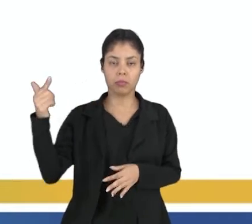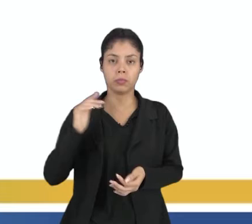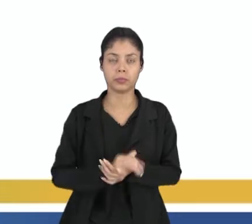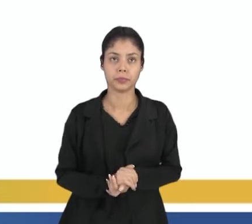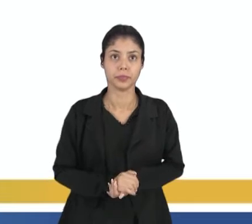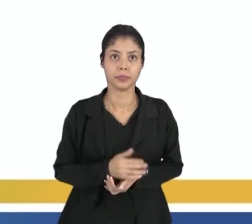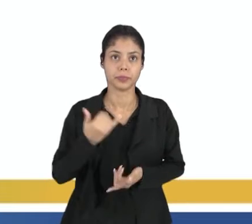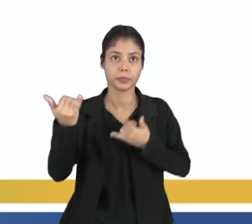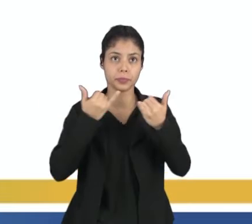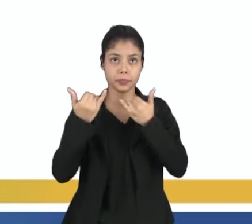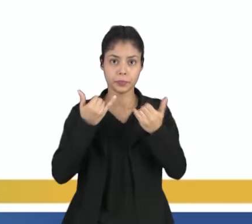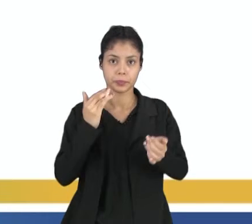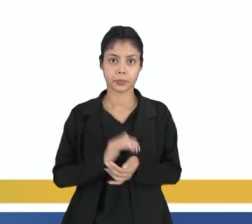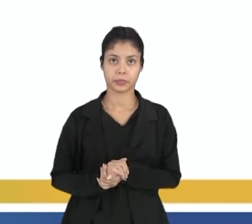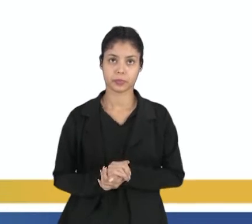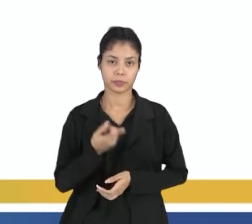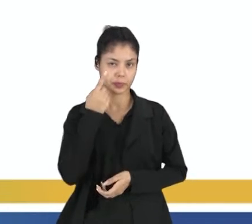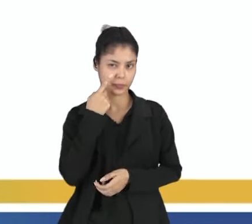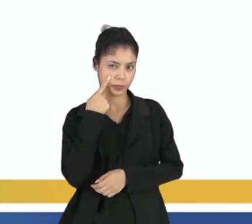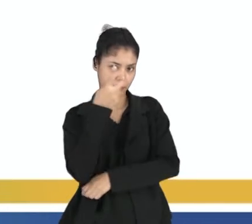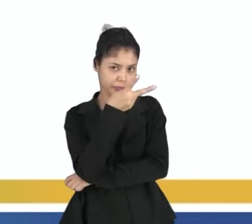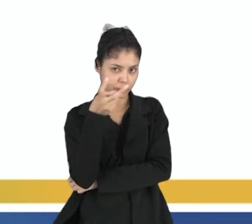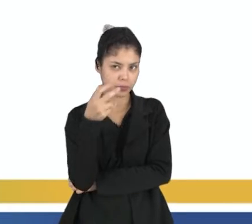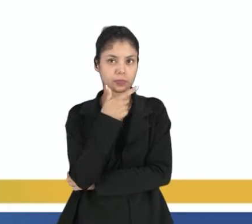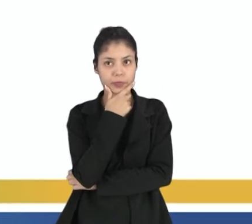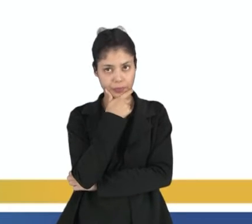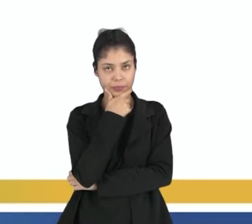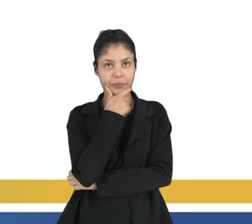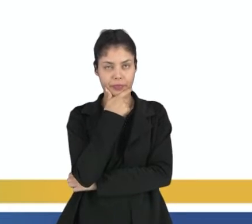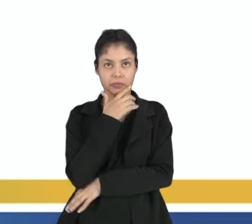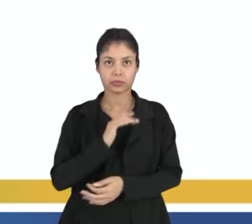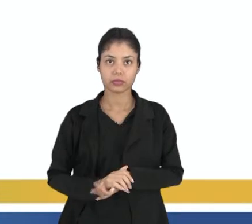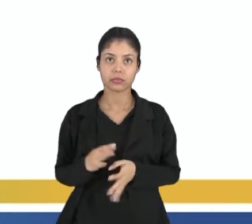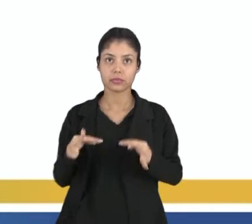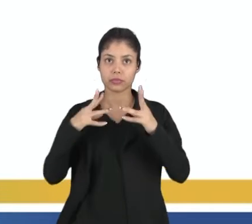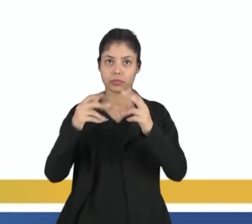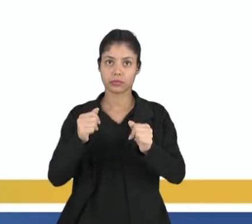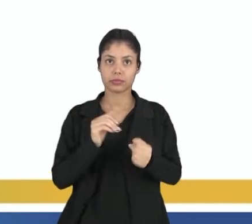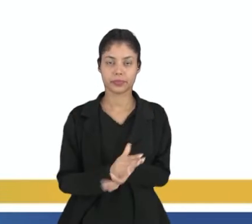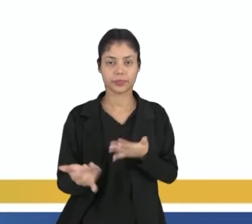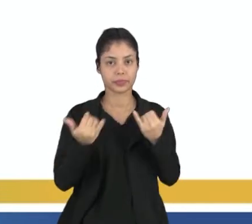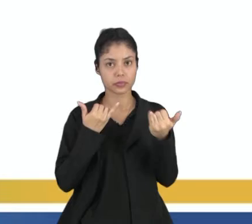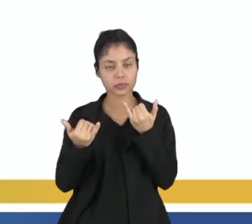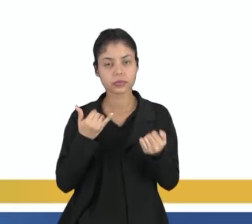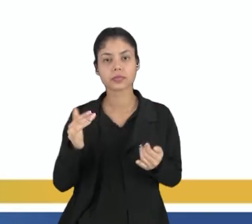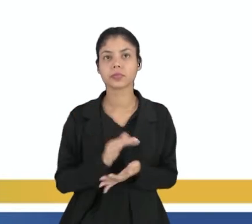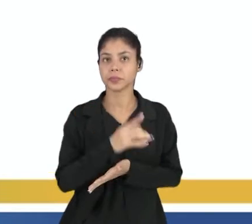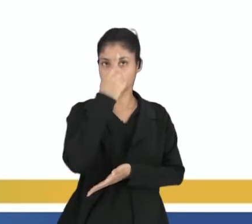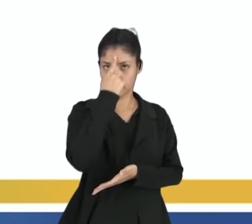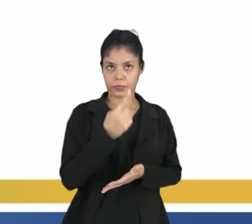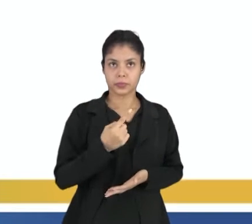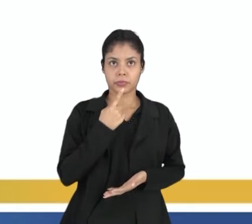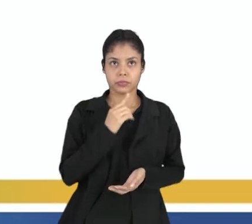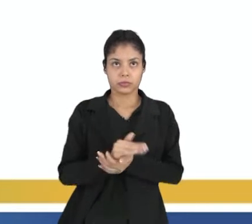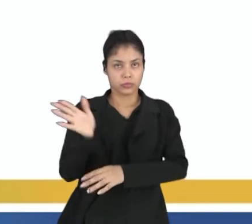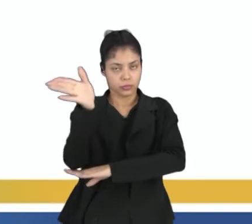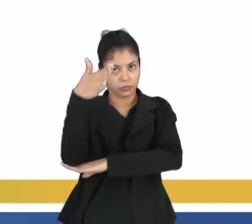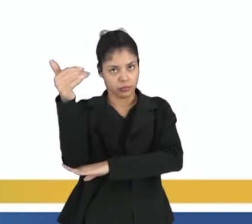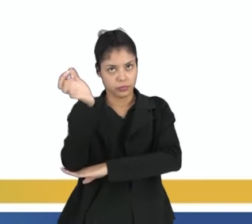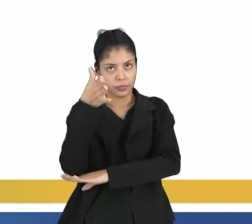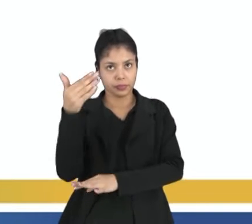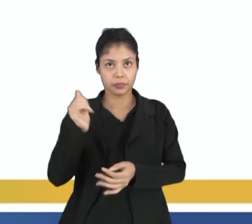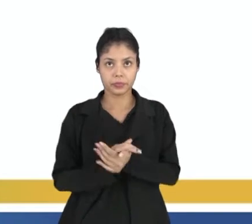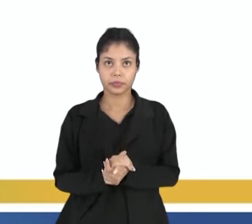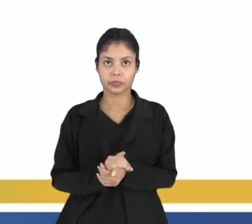todas as informações. Vou dar uns minutinhos para vocês observarem todas as informações, as imagens, as bandeiras,